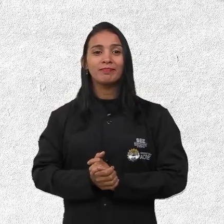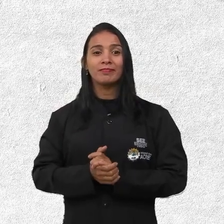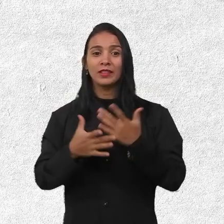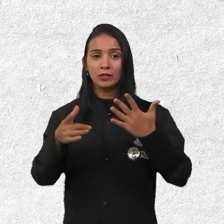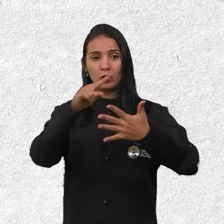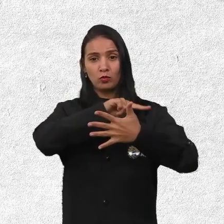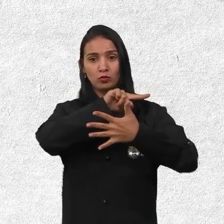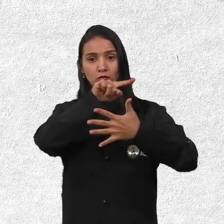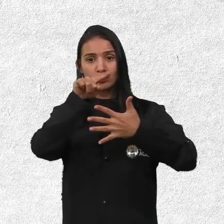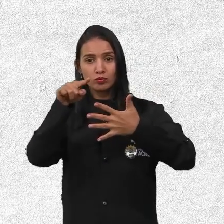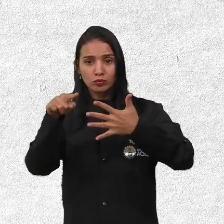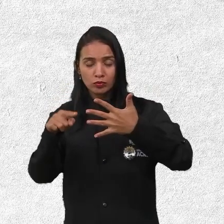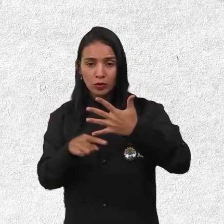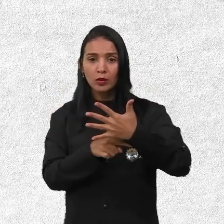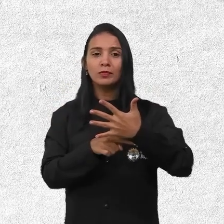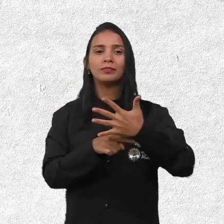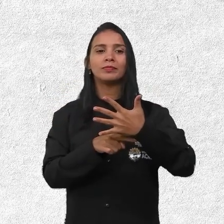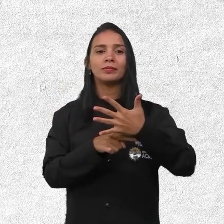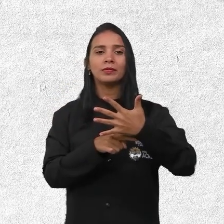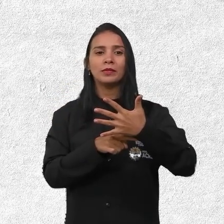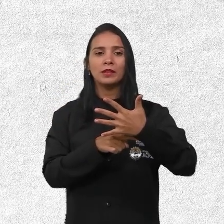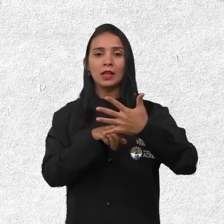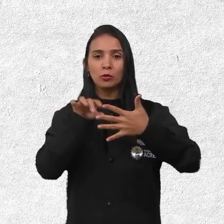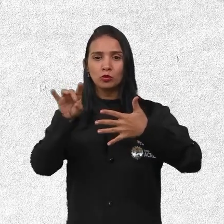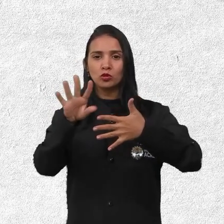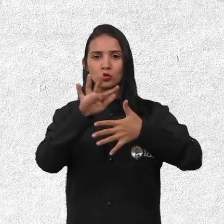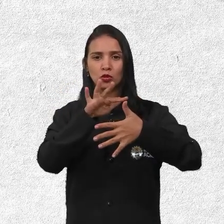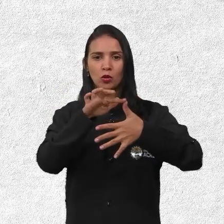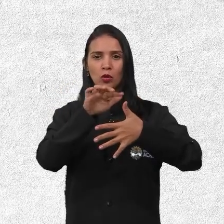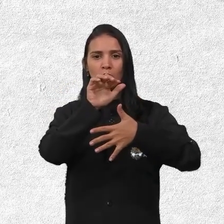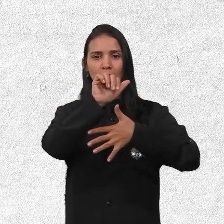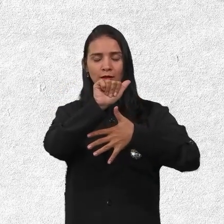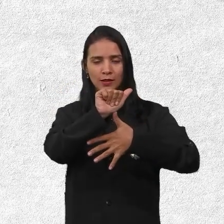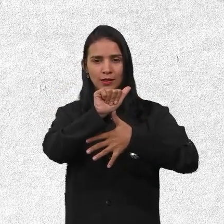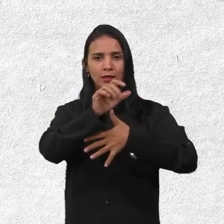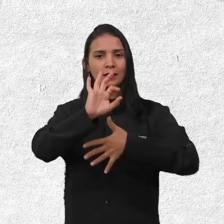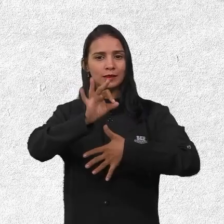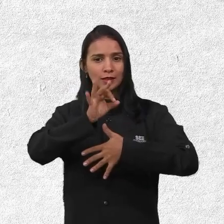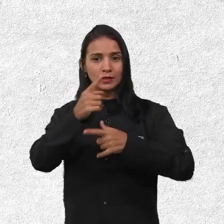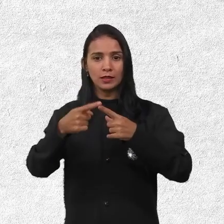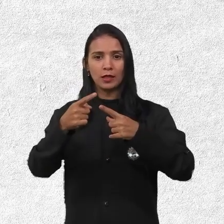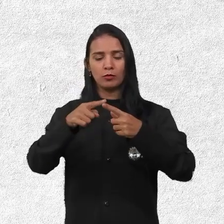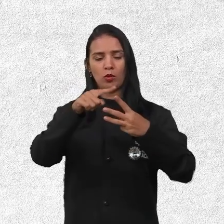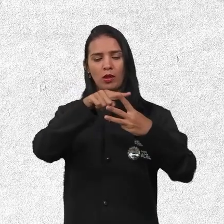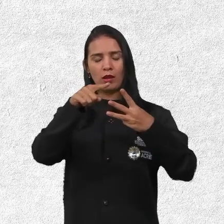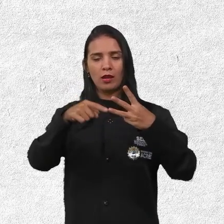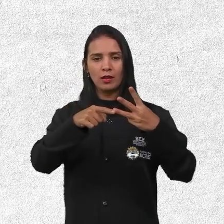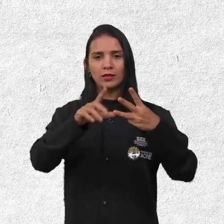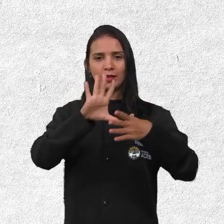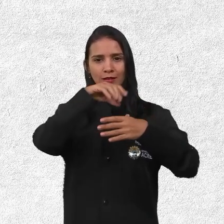essas classificações foram presentes lá na questão, certo?